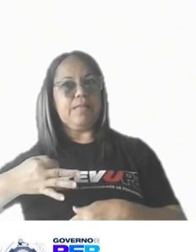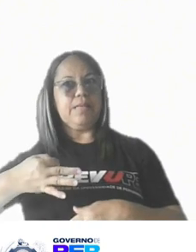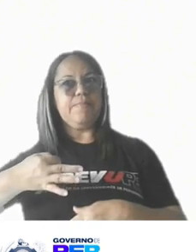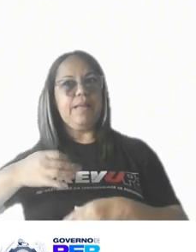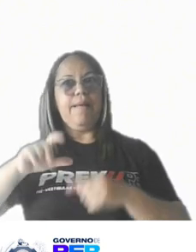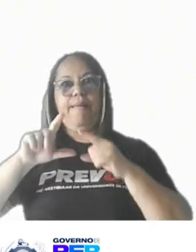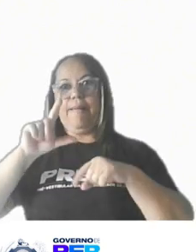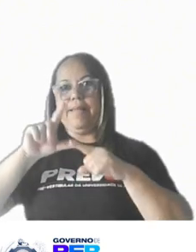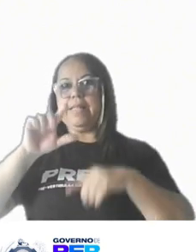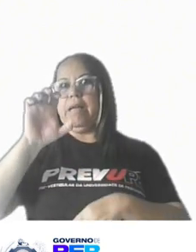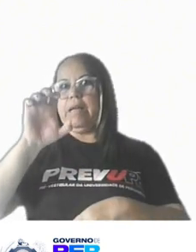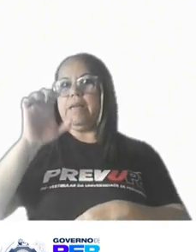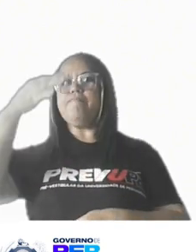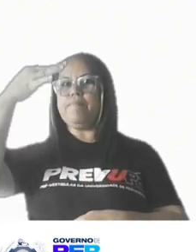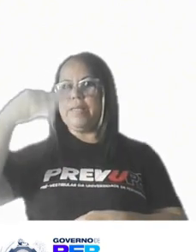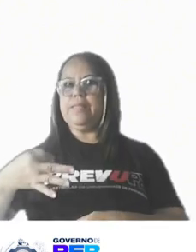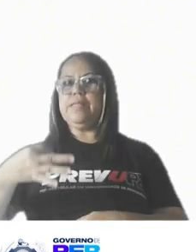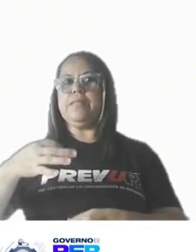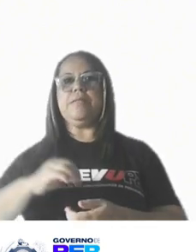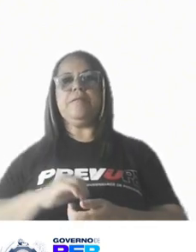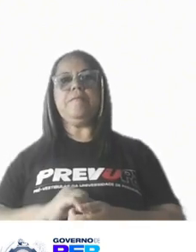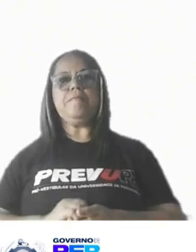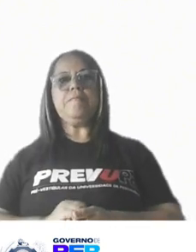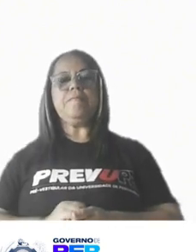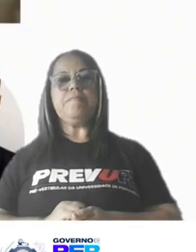correta é, de fato, a letra E.